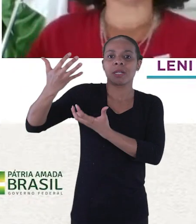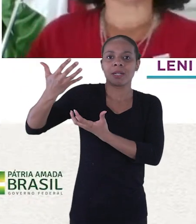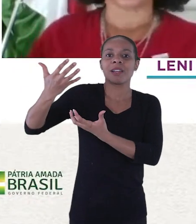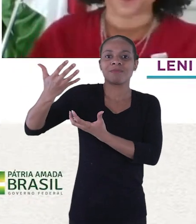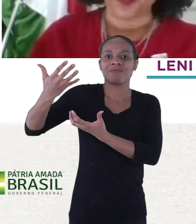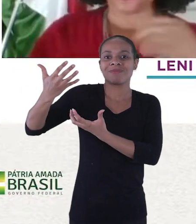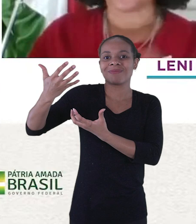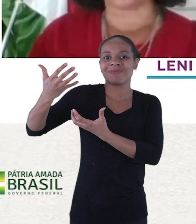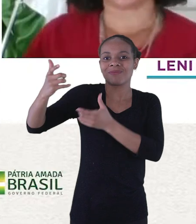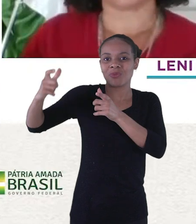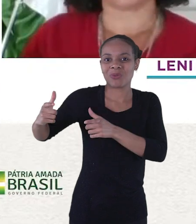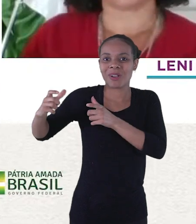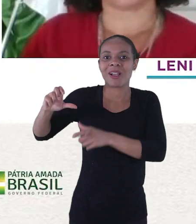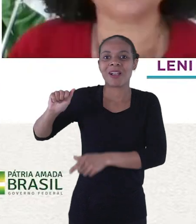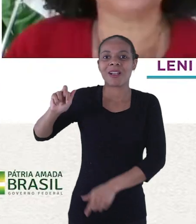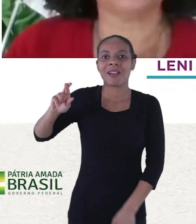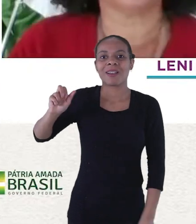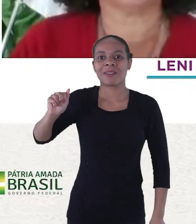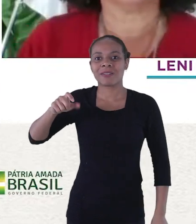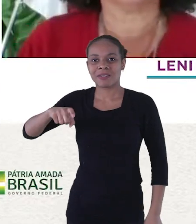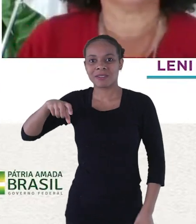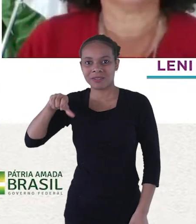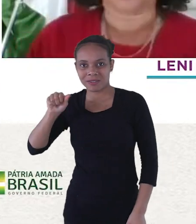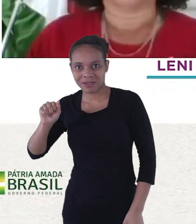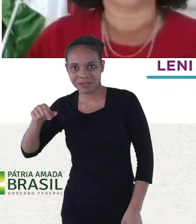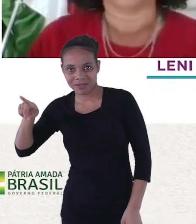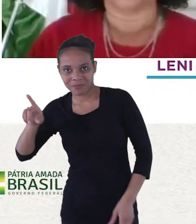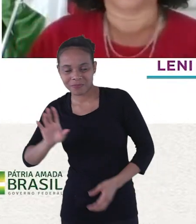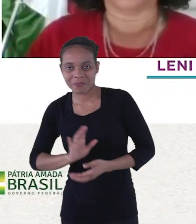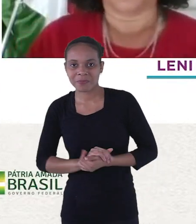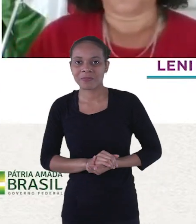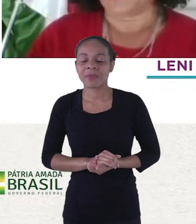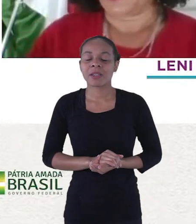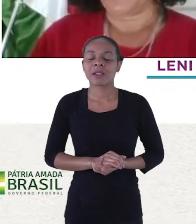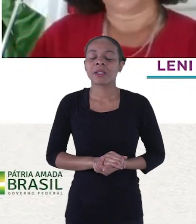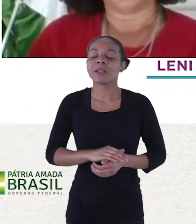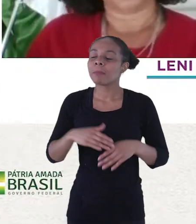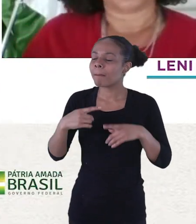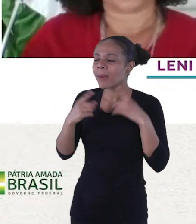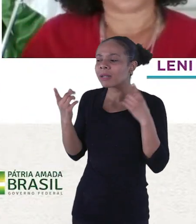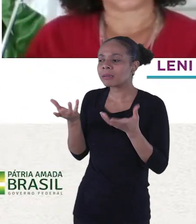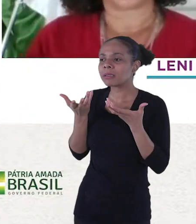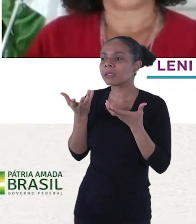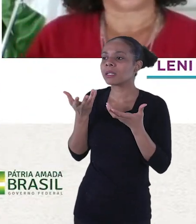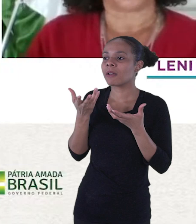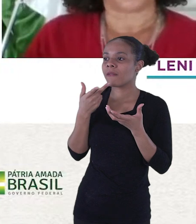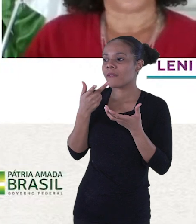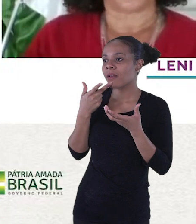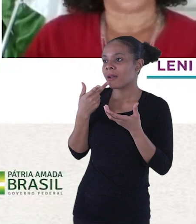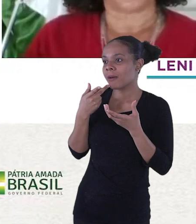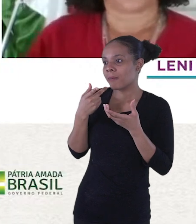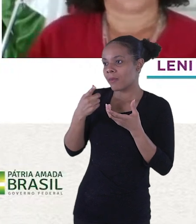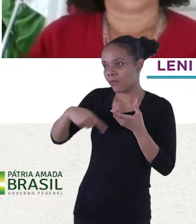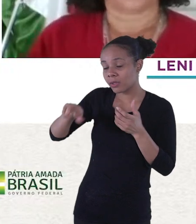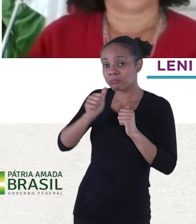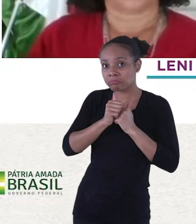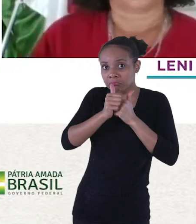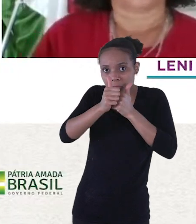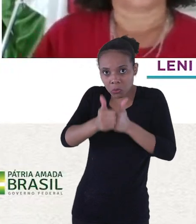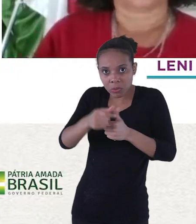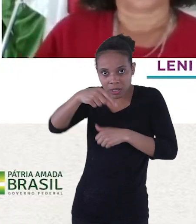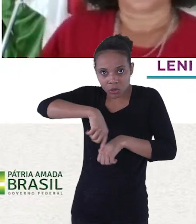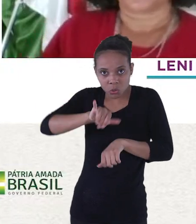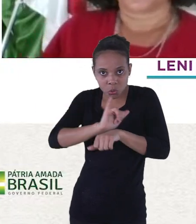Tom, tem um pessoal que depois eu quero te passar. Claro, pois não. Tem muita gente acompanhando a gente aqui pelo